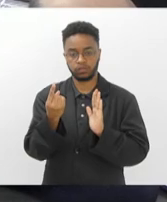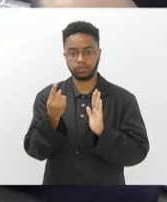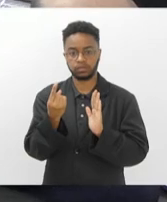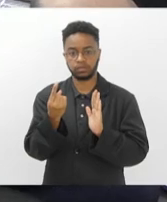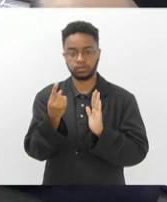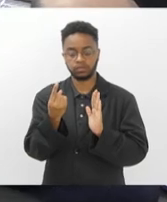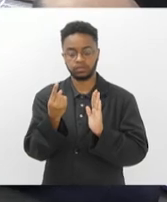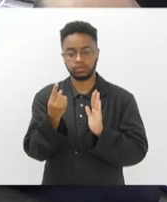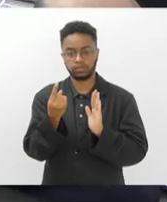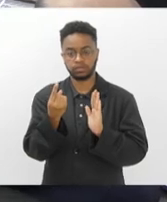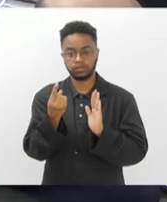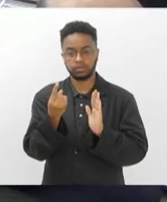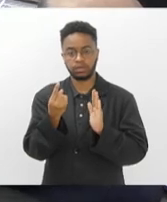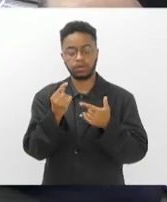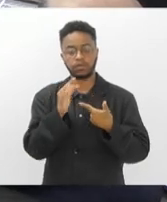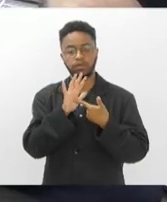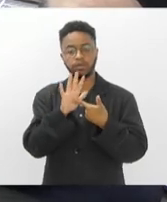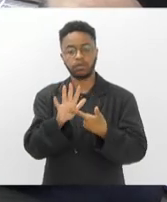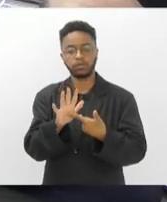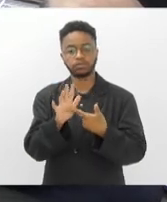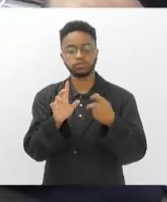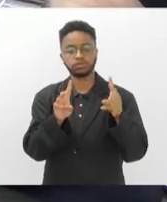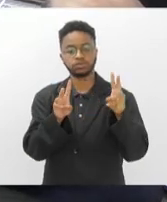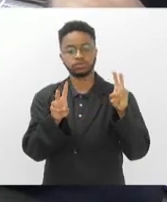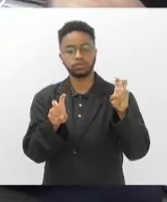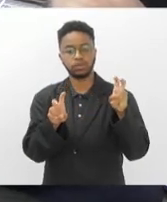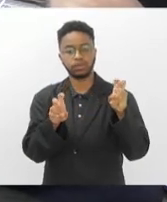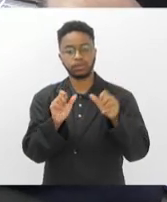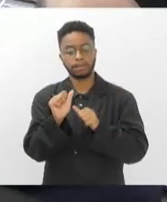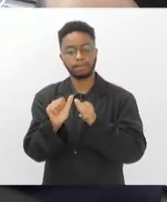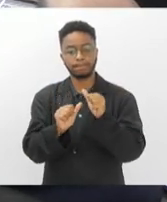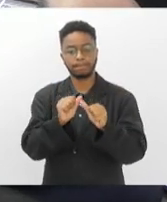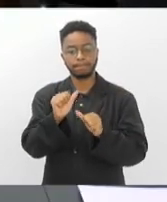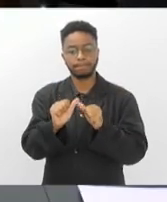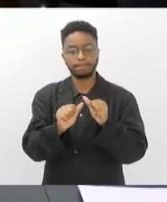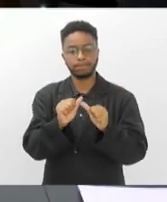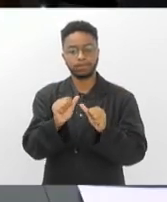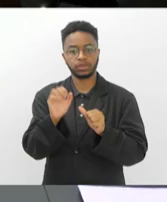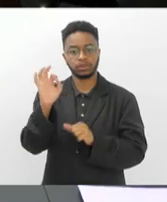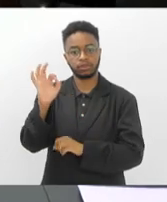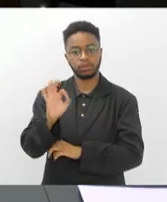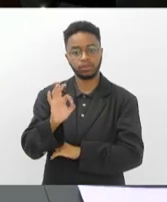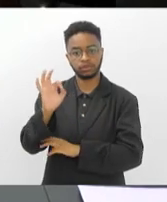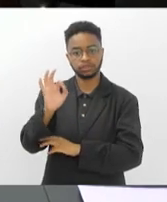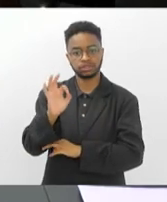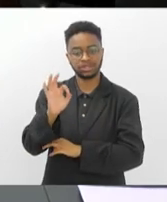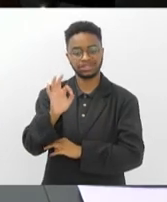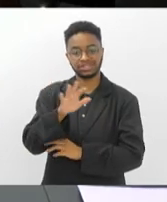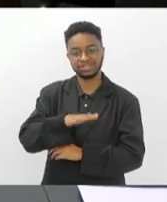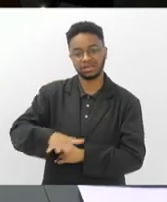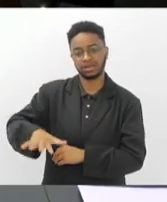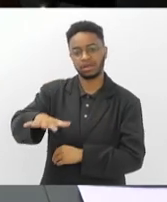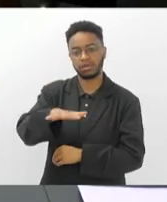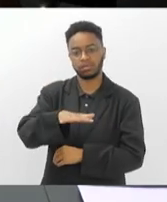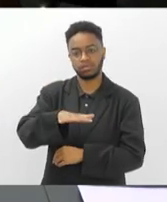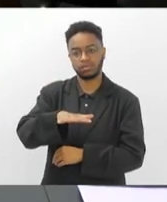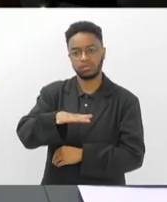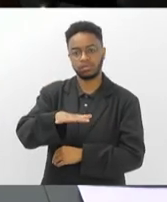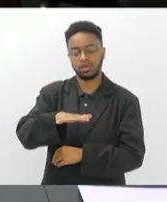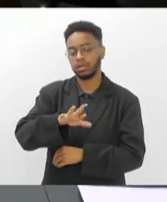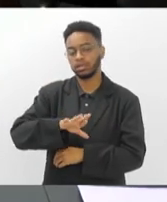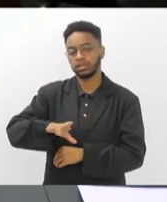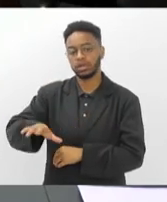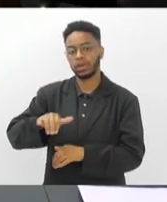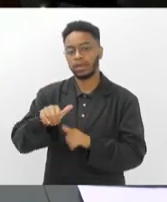Cosolino, ele diz respeito à mudança no percentual global e não